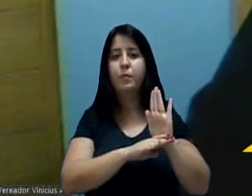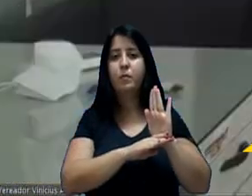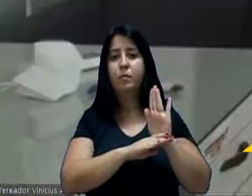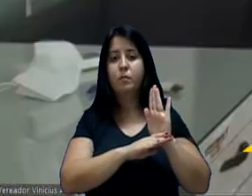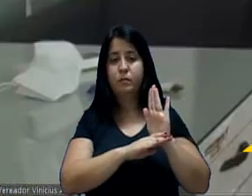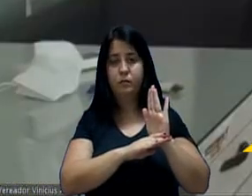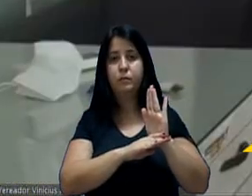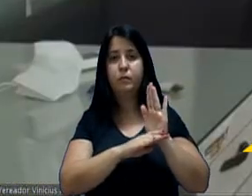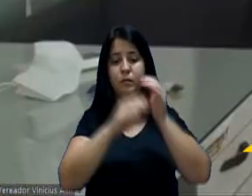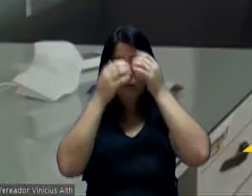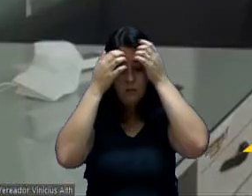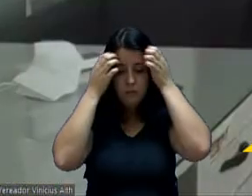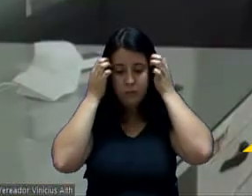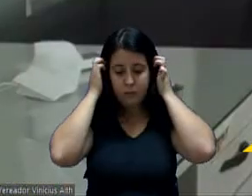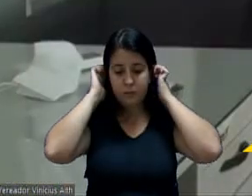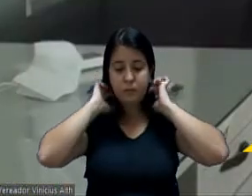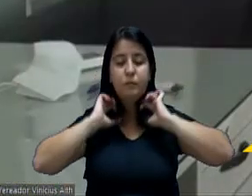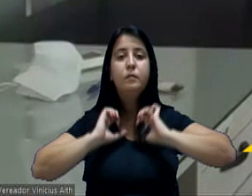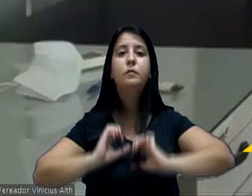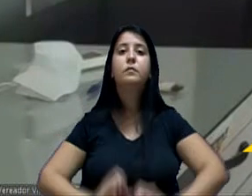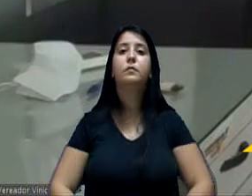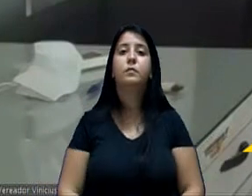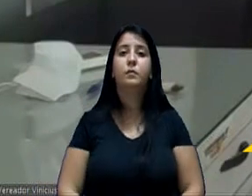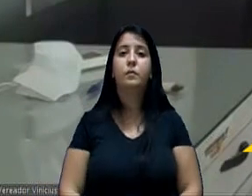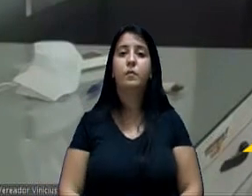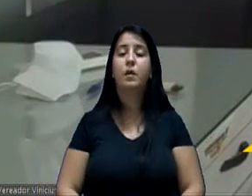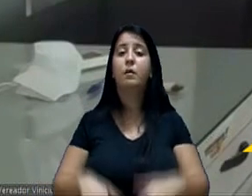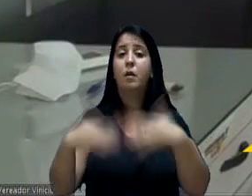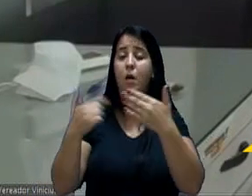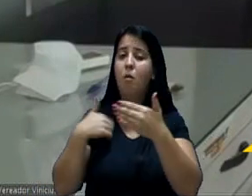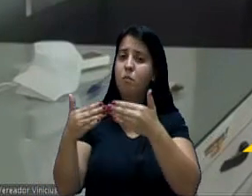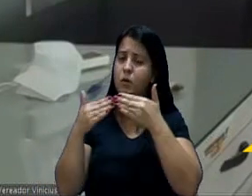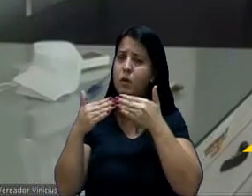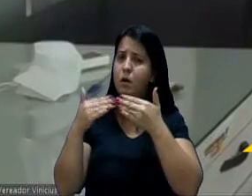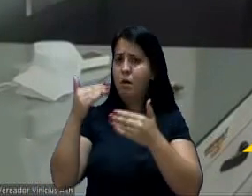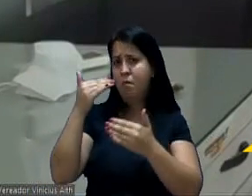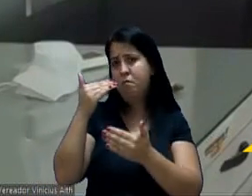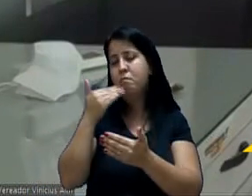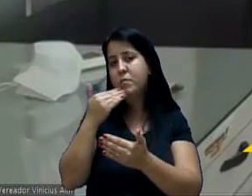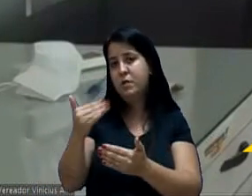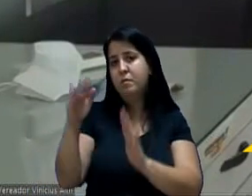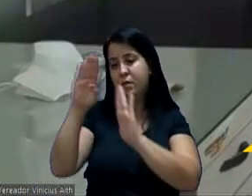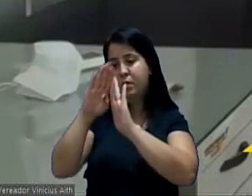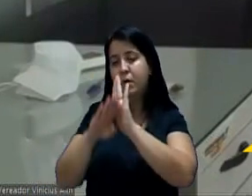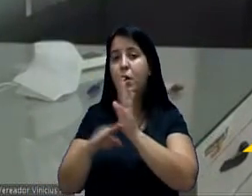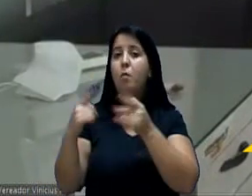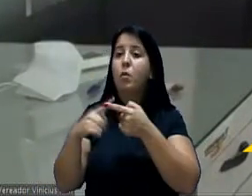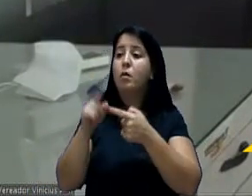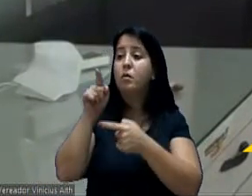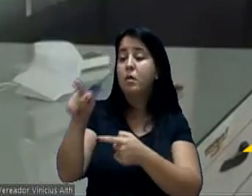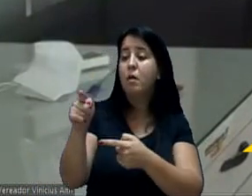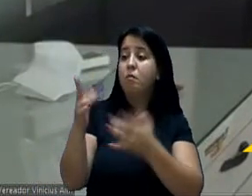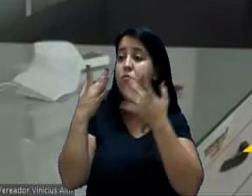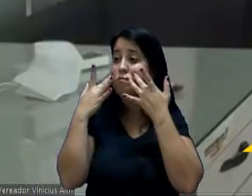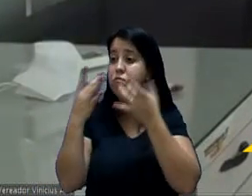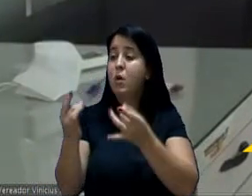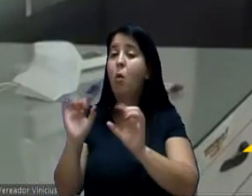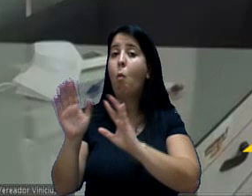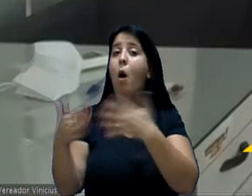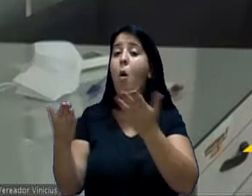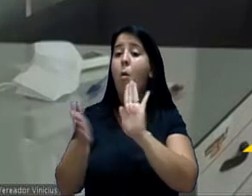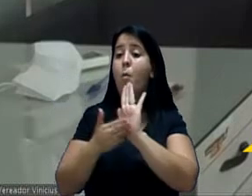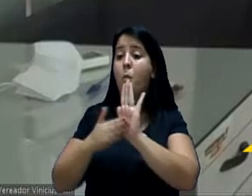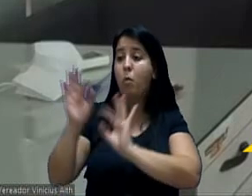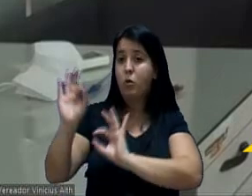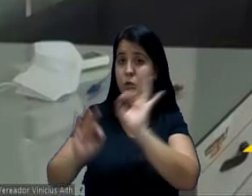ordem? Eu pedi questão de ordem para que o vereador Ídolo se atente ao projeto, à discussão do tempo do vereador Dylan.